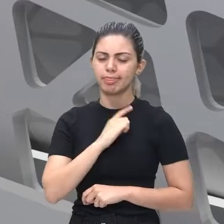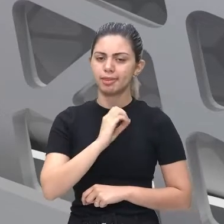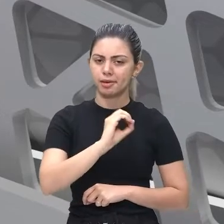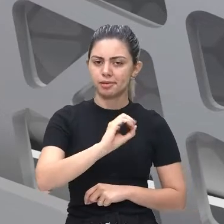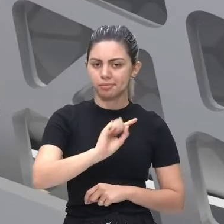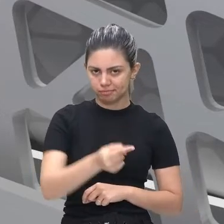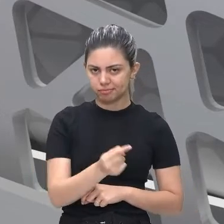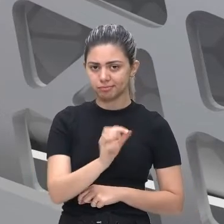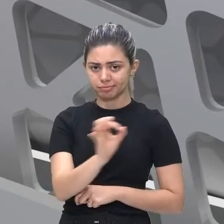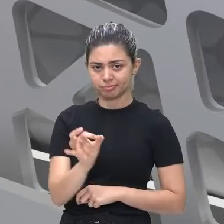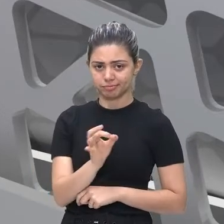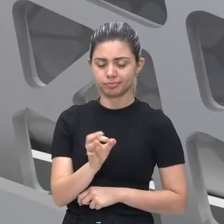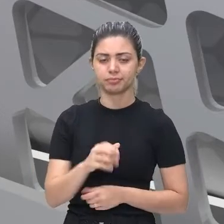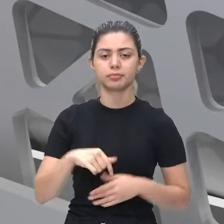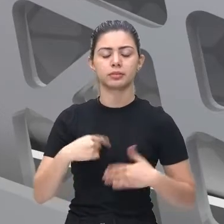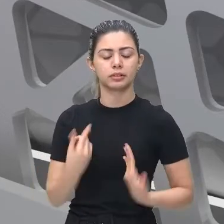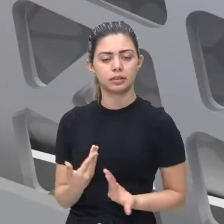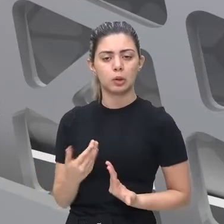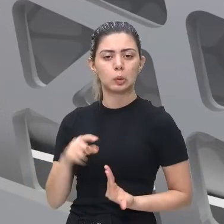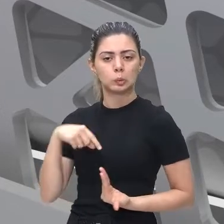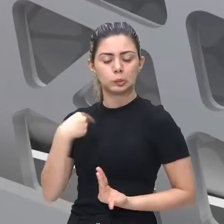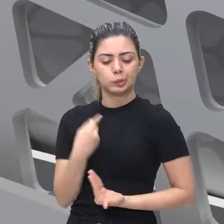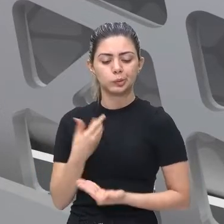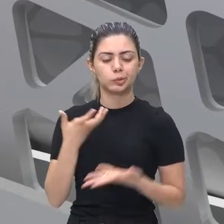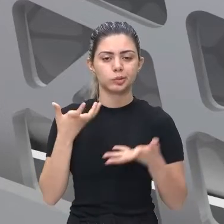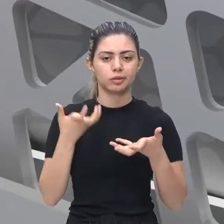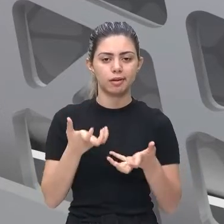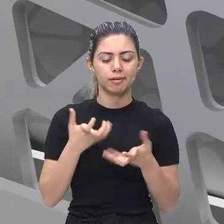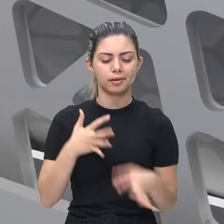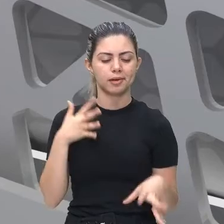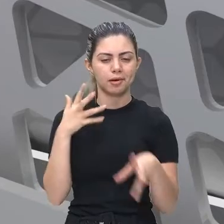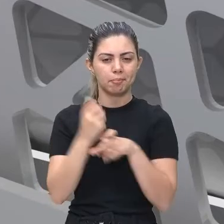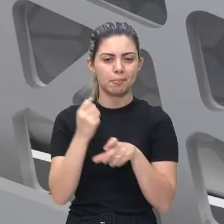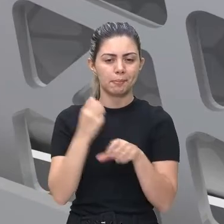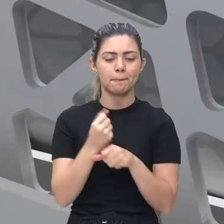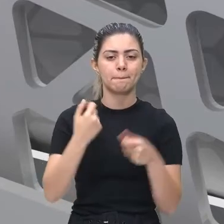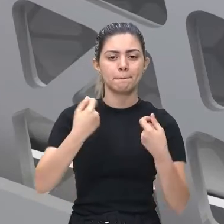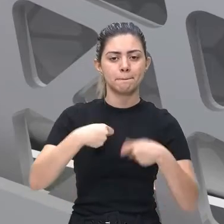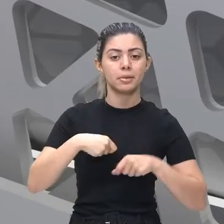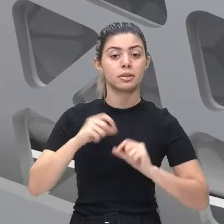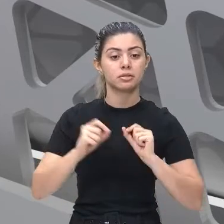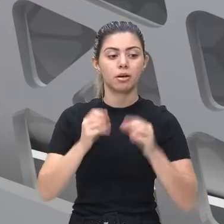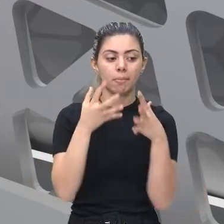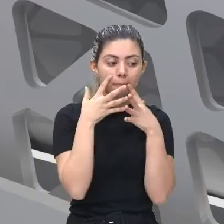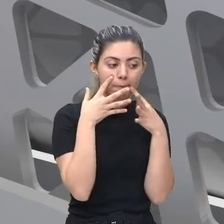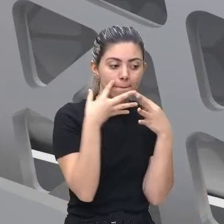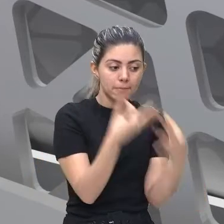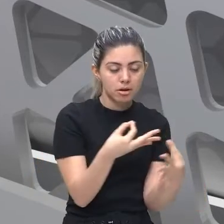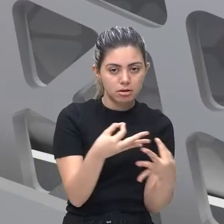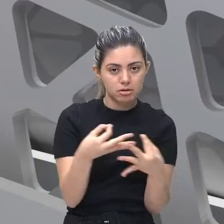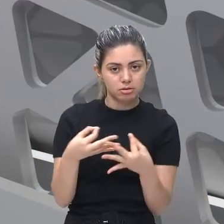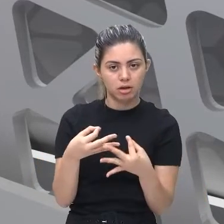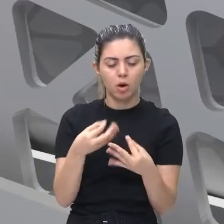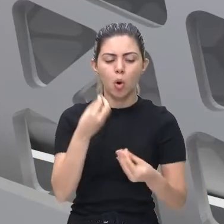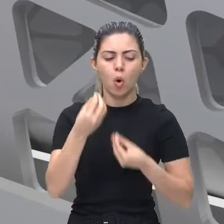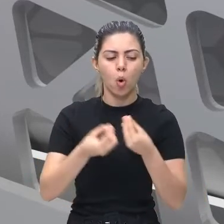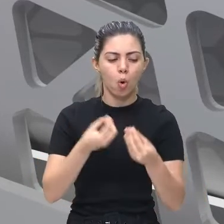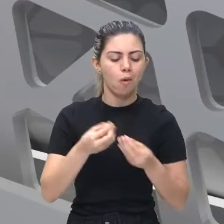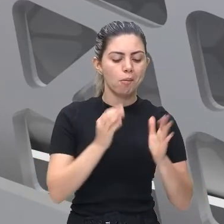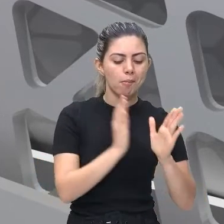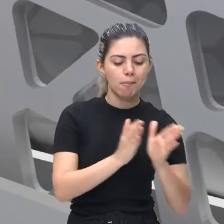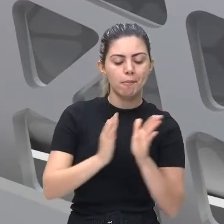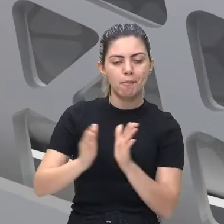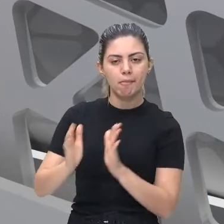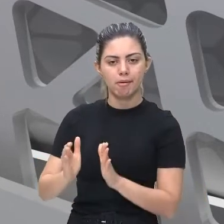certo? Se você quiser desenvolver essa conta, você tem que estar atento à estrutura da